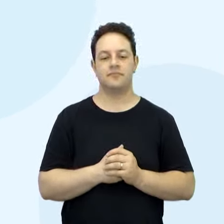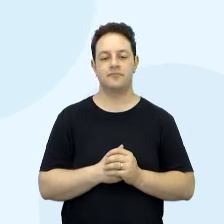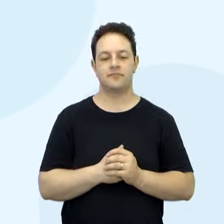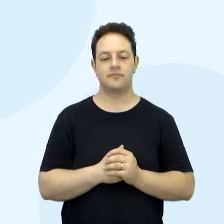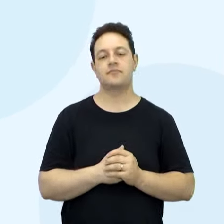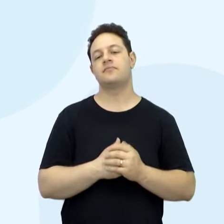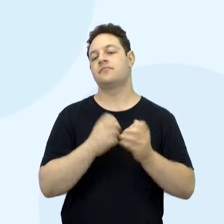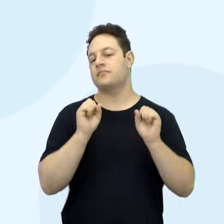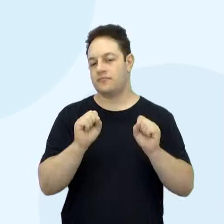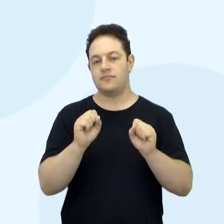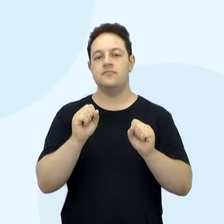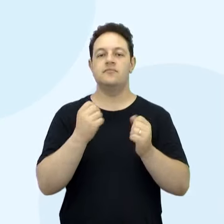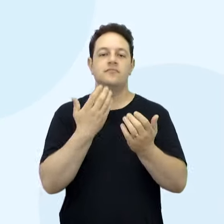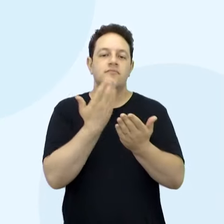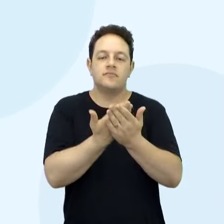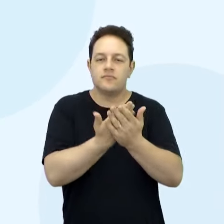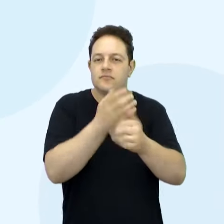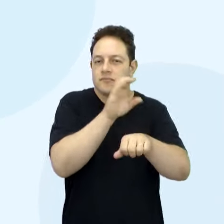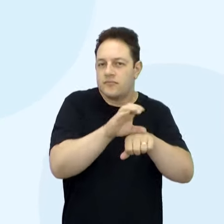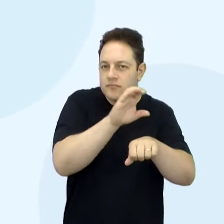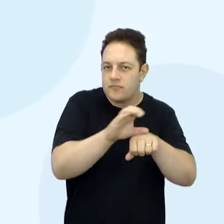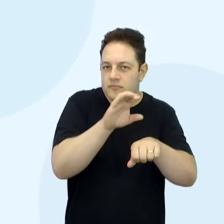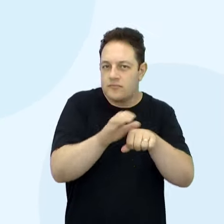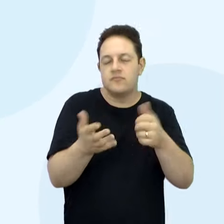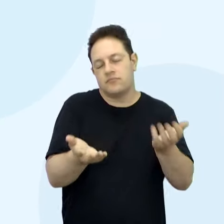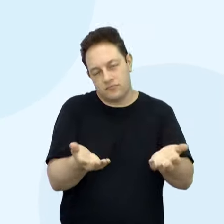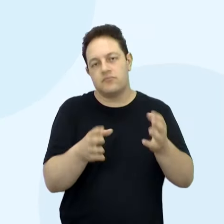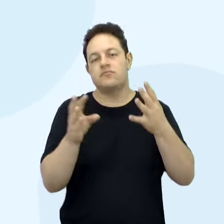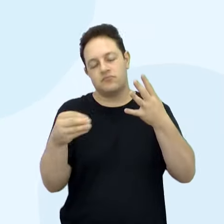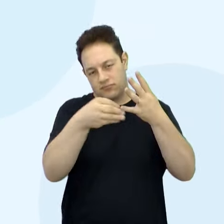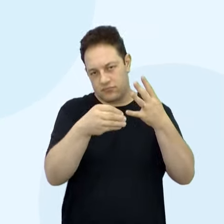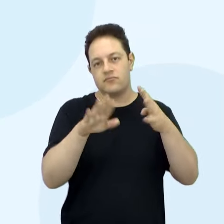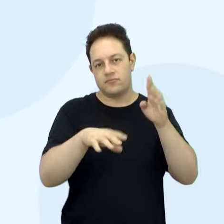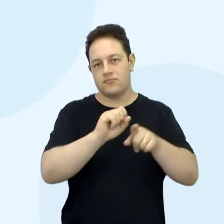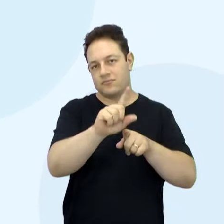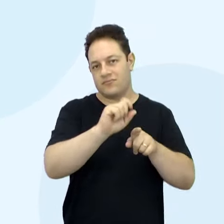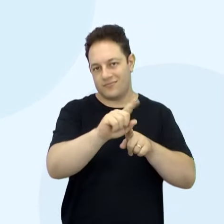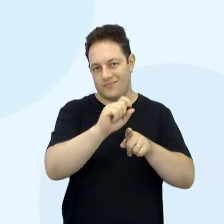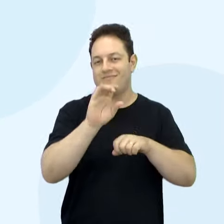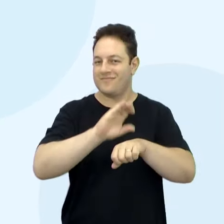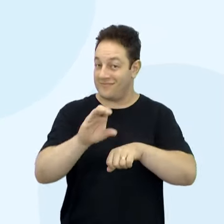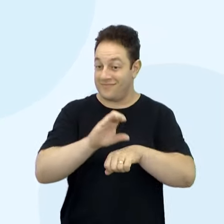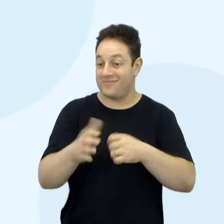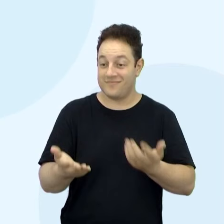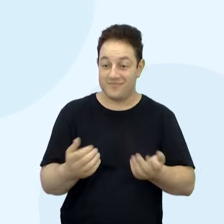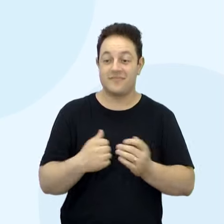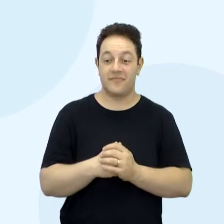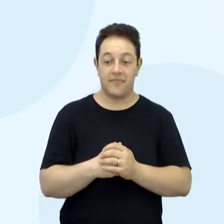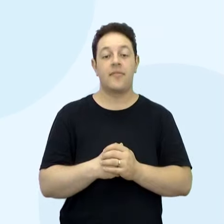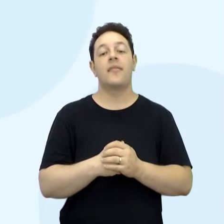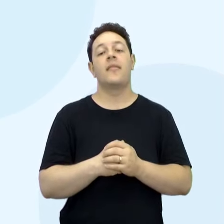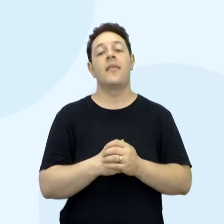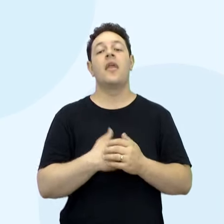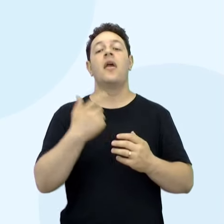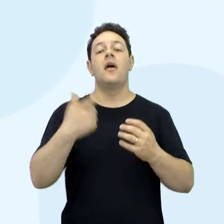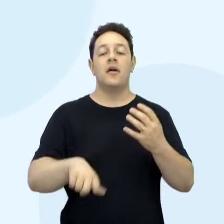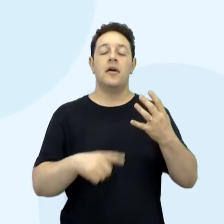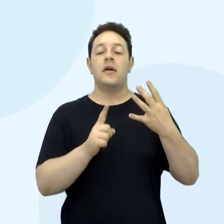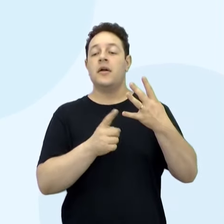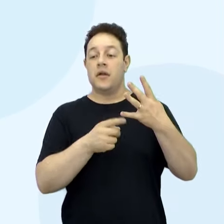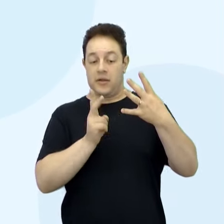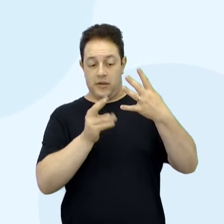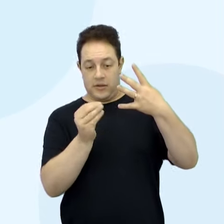né, educação, se a gente fez algum curso e ele custou alguma coisa. Então, lazer, educação, pode